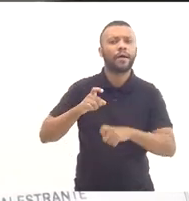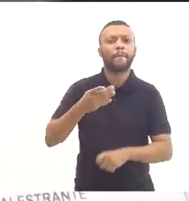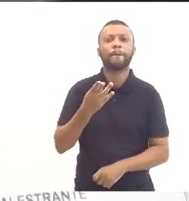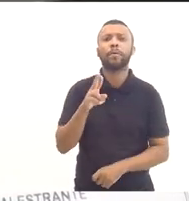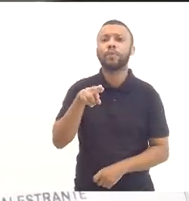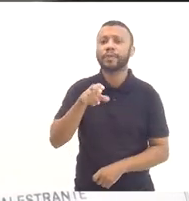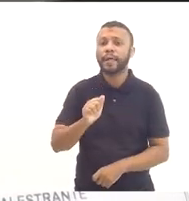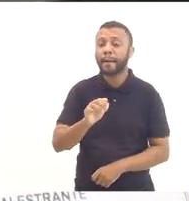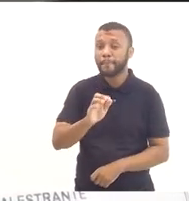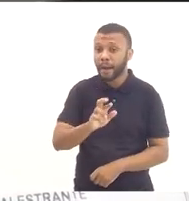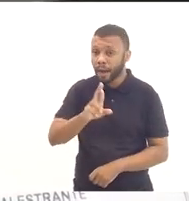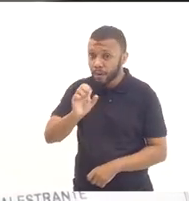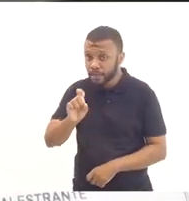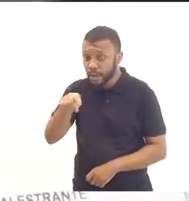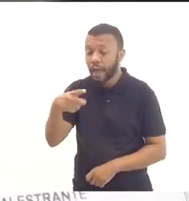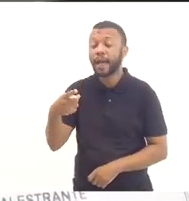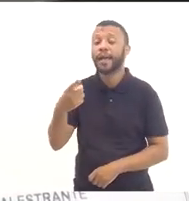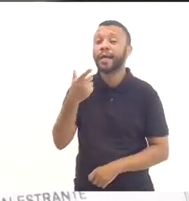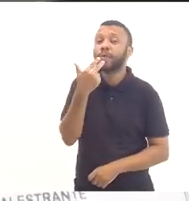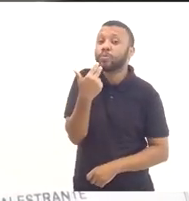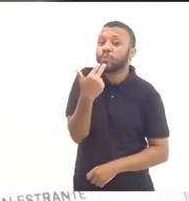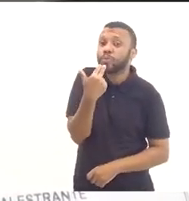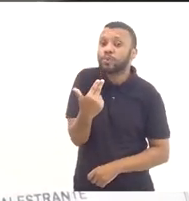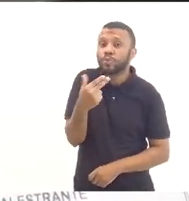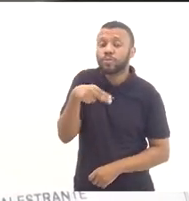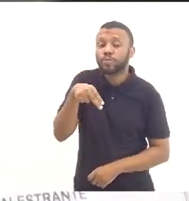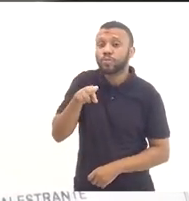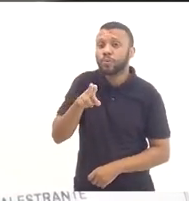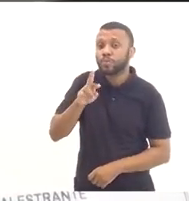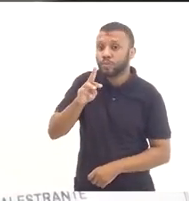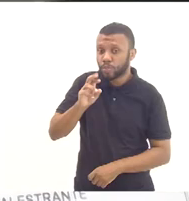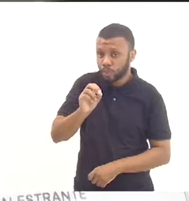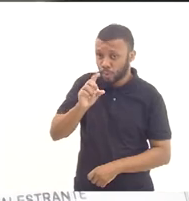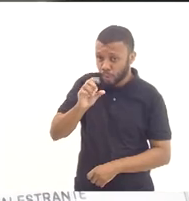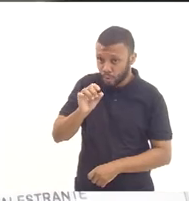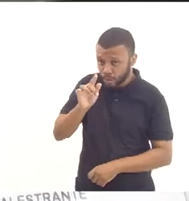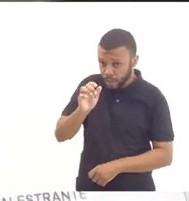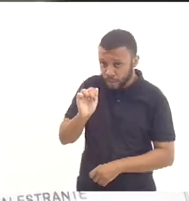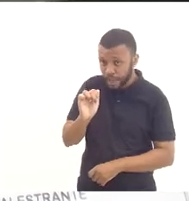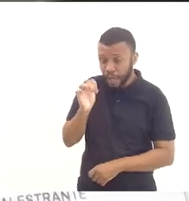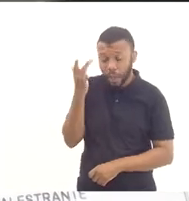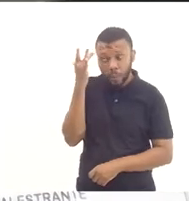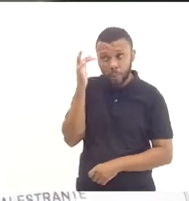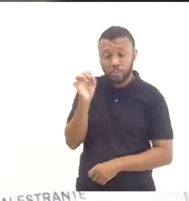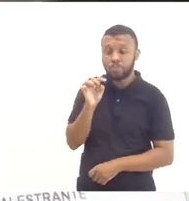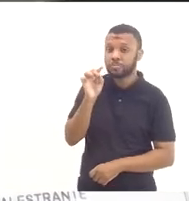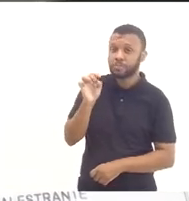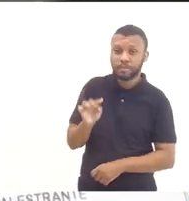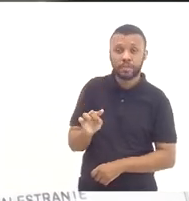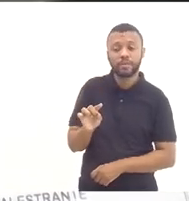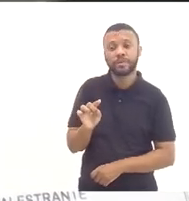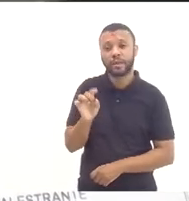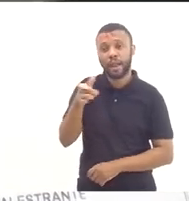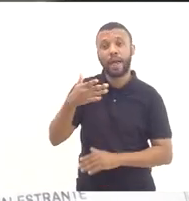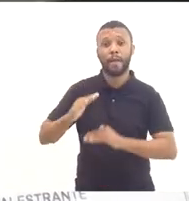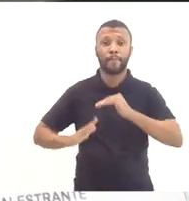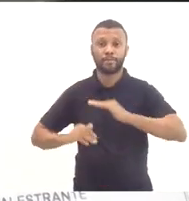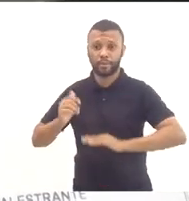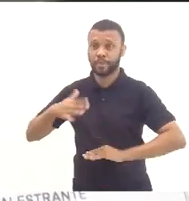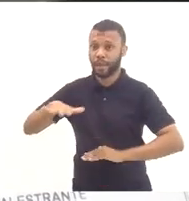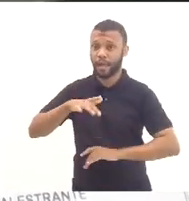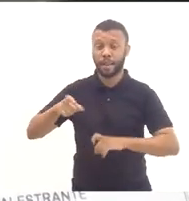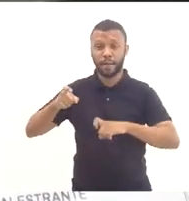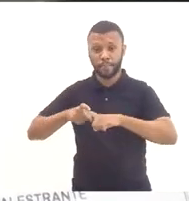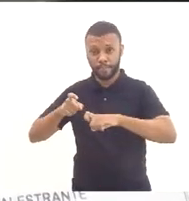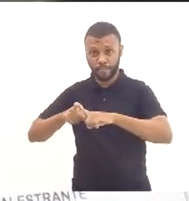ela é nutróloga e eu falei que nutrologia especialidade que cuida da nossa meu filho eu não sabia que a doutora Bruna Barros ela nutróloga ela era